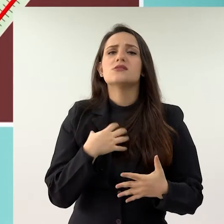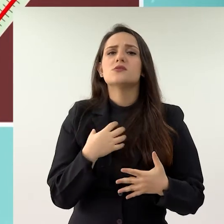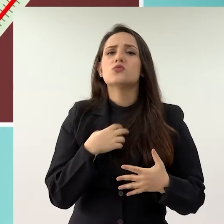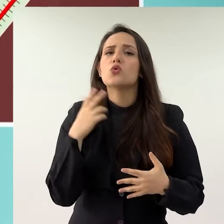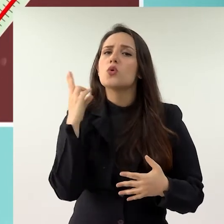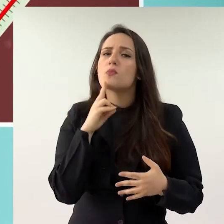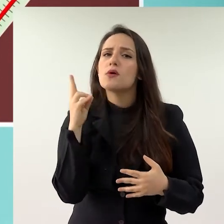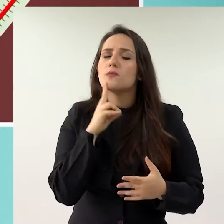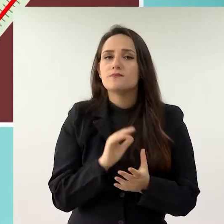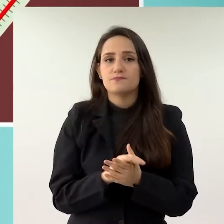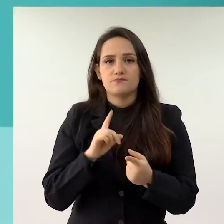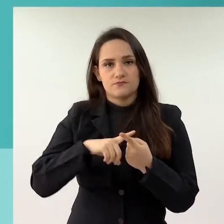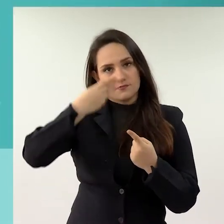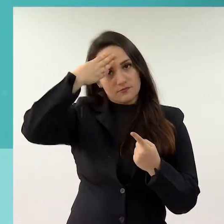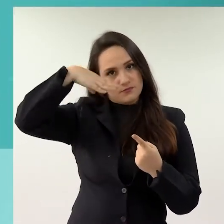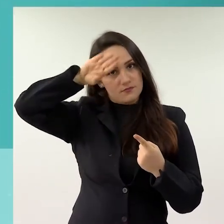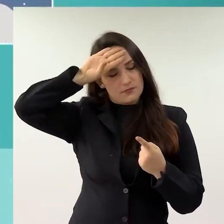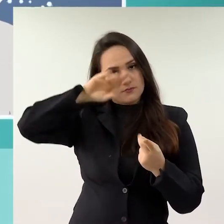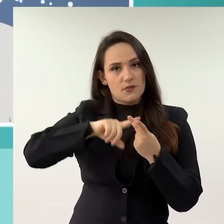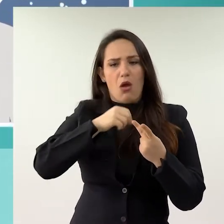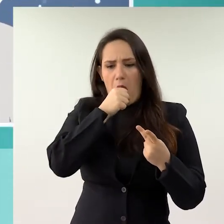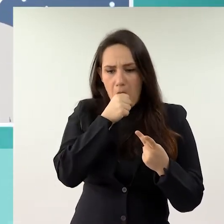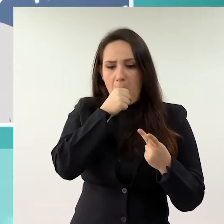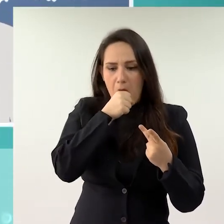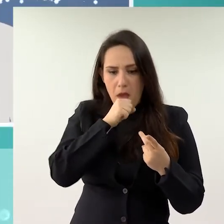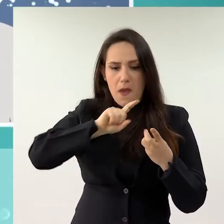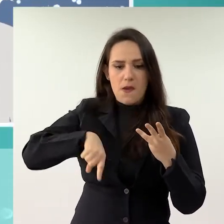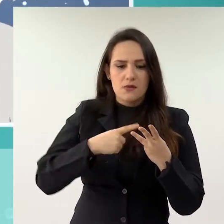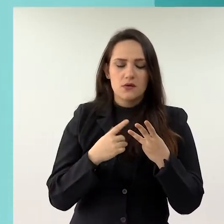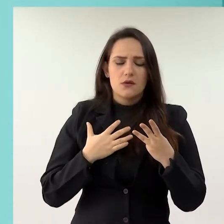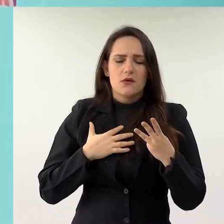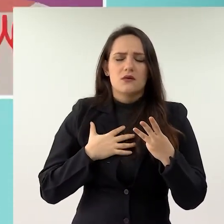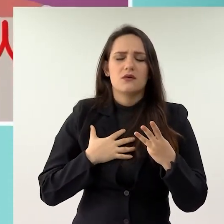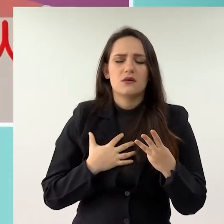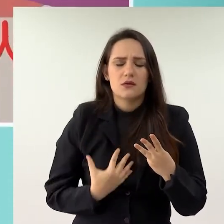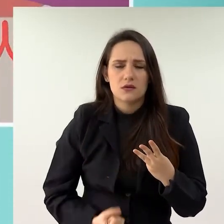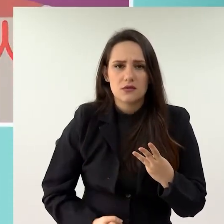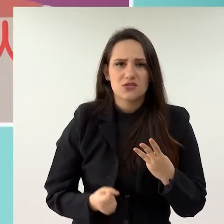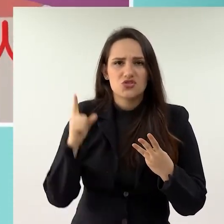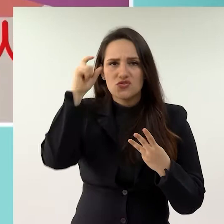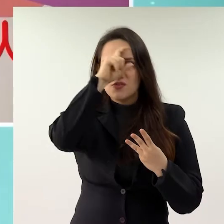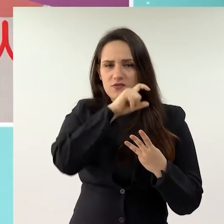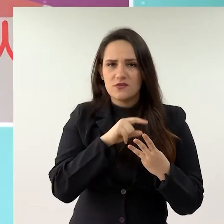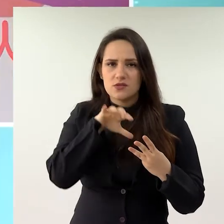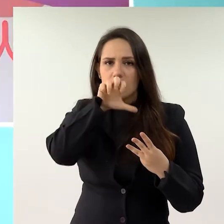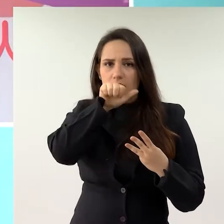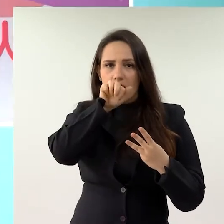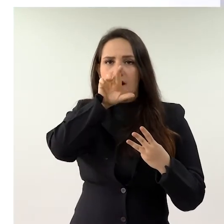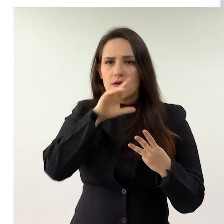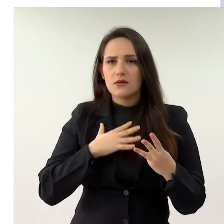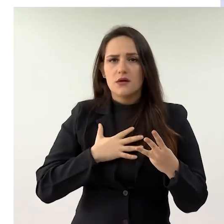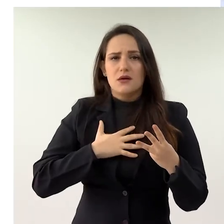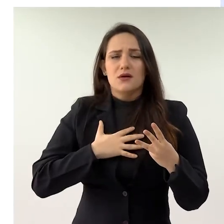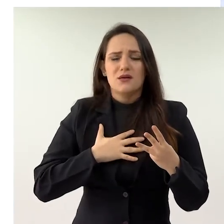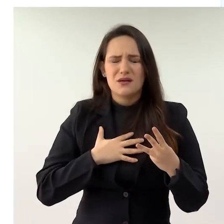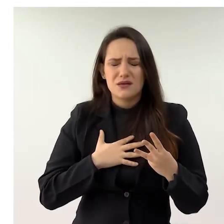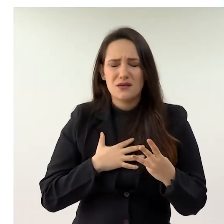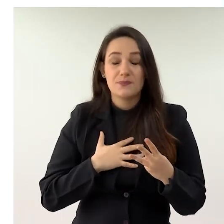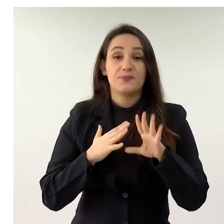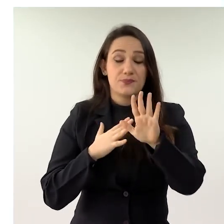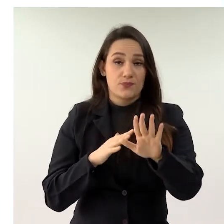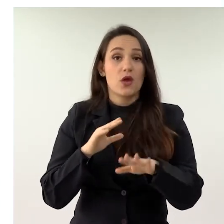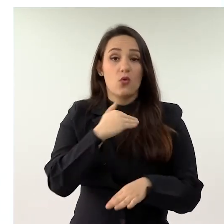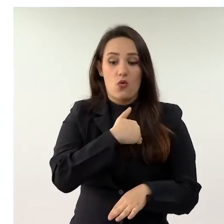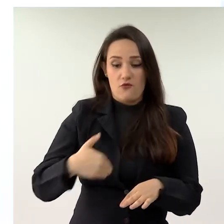coronavírus são febre, tosse seca, cansaço e dificuldade para respirar. O governo federal